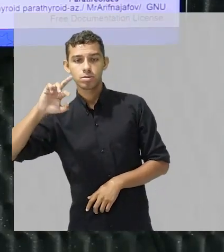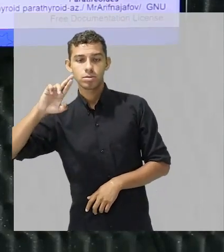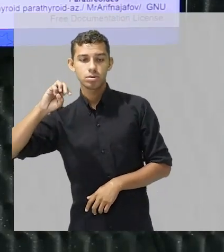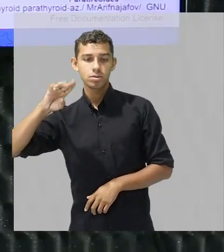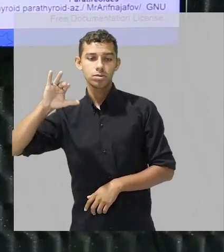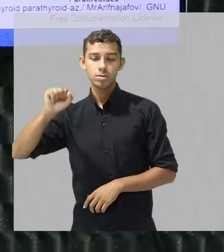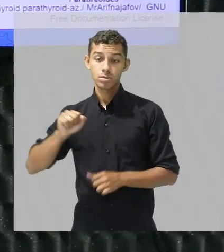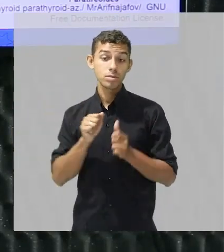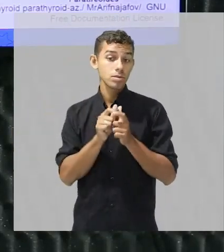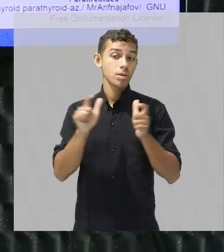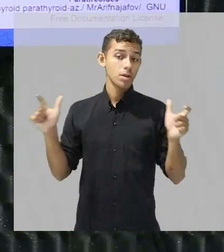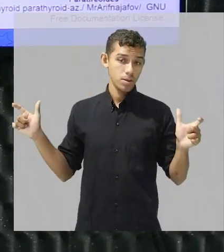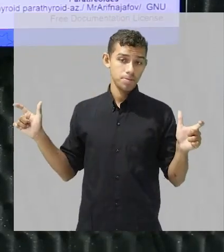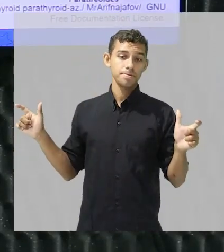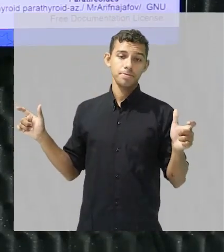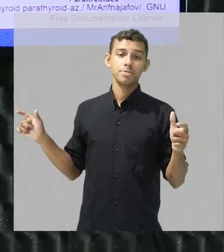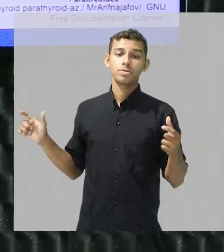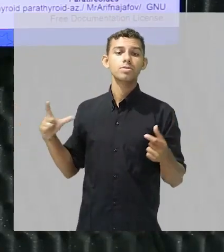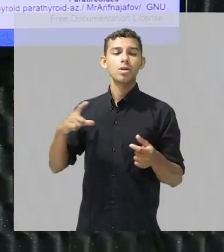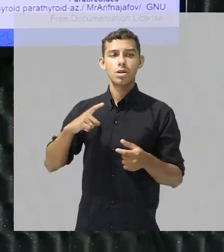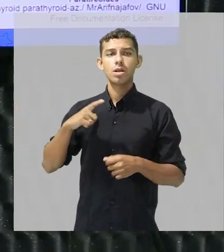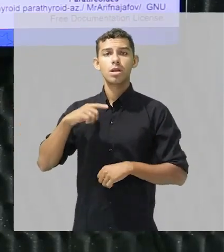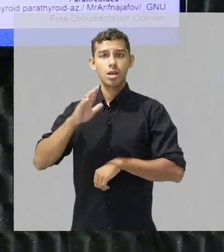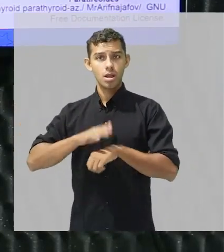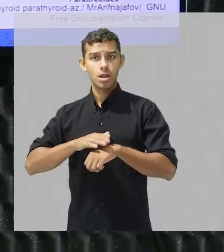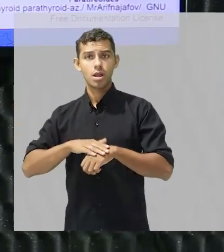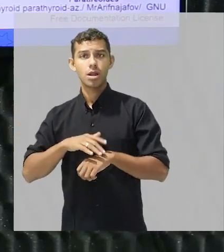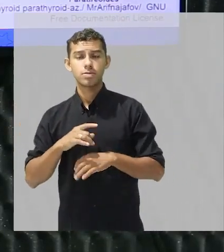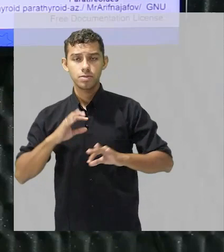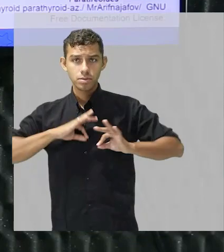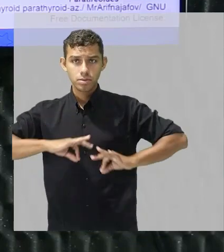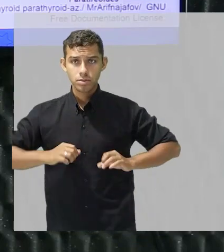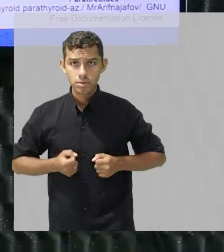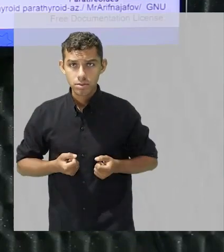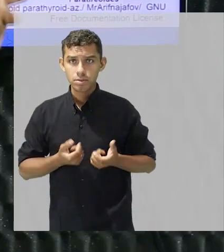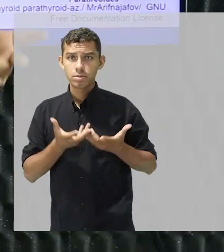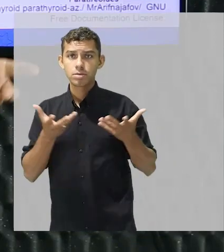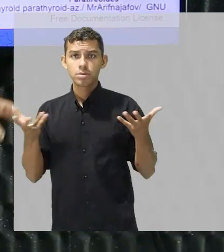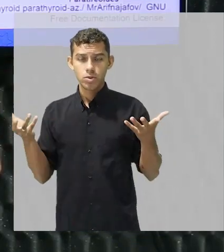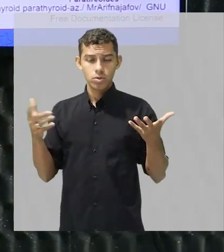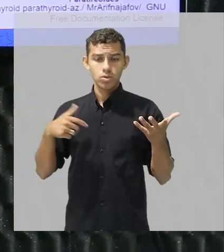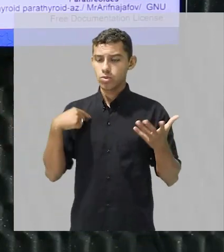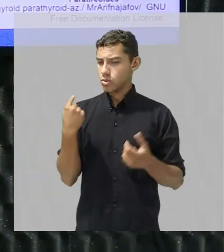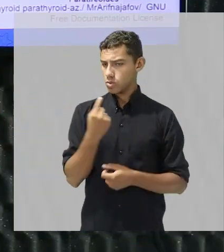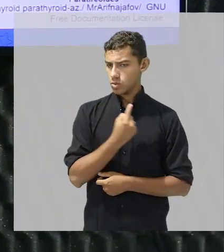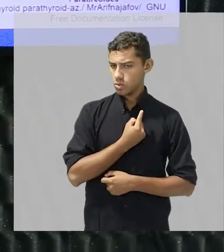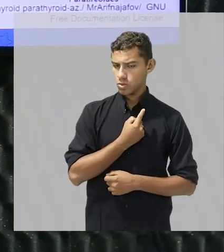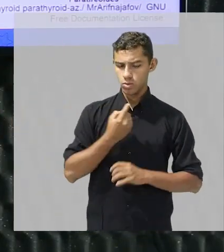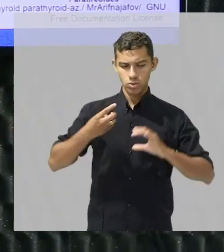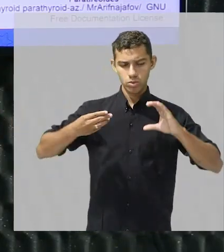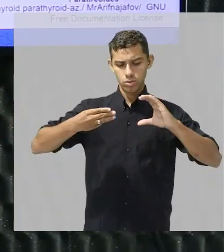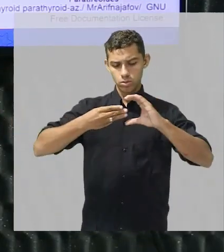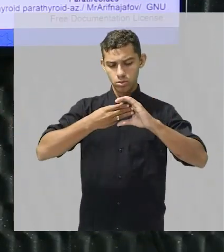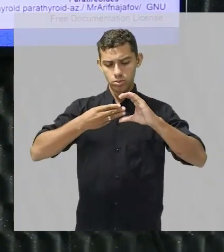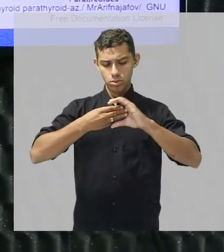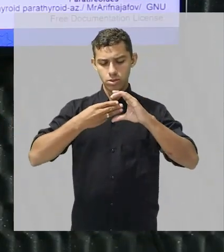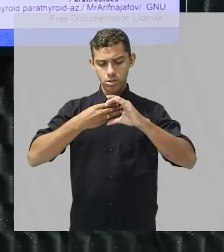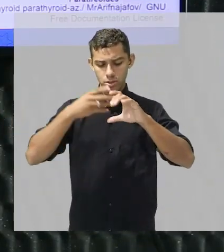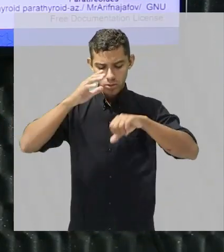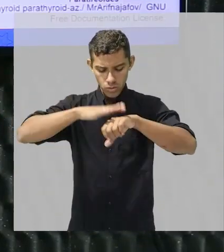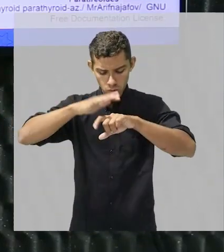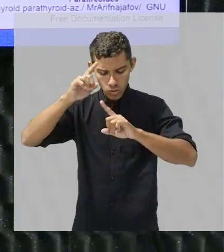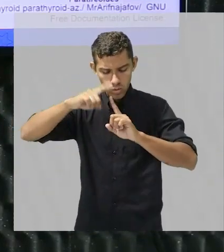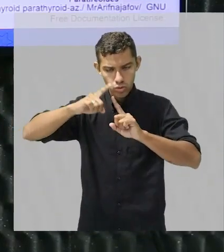de cálcio no sangue. Ou seja, esse hormônio sendo liberado faz com que as nossas células, né, que é um tipo de